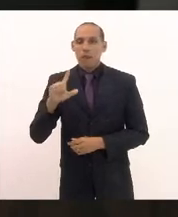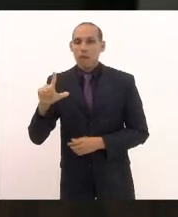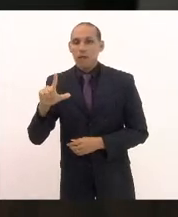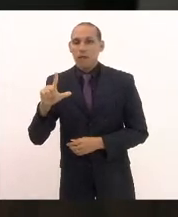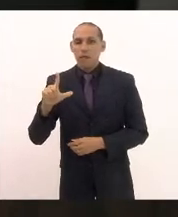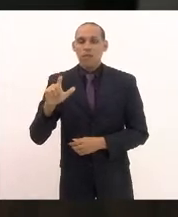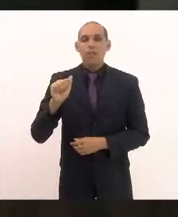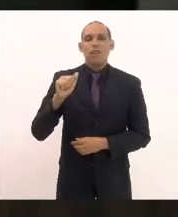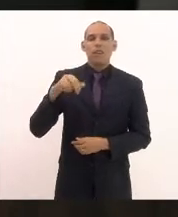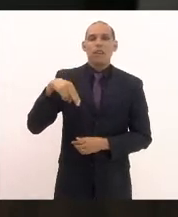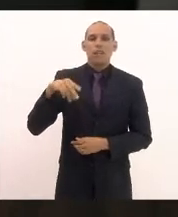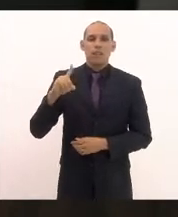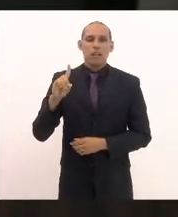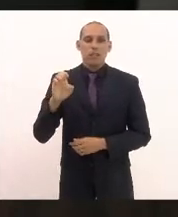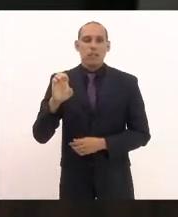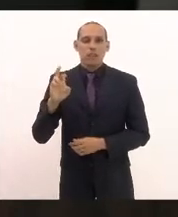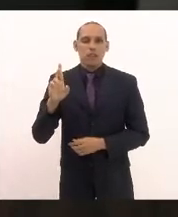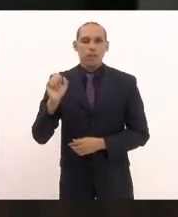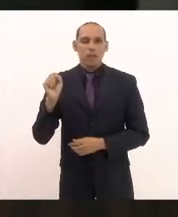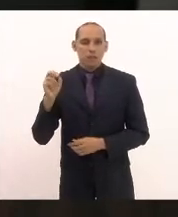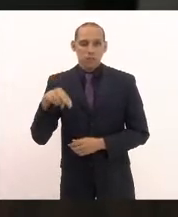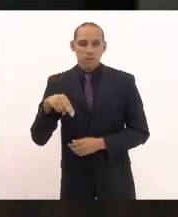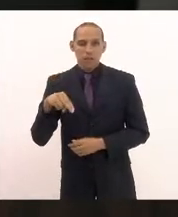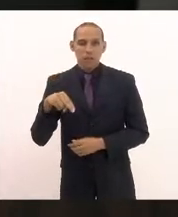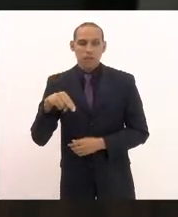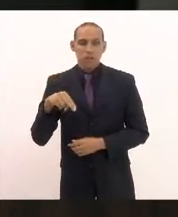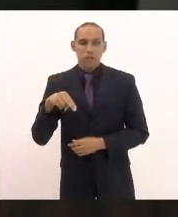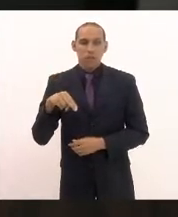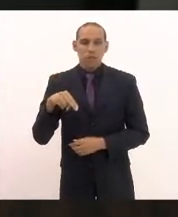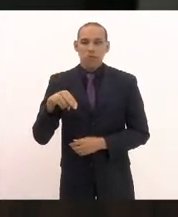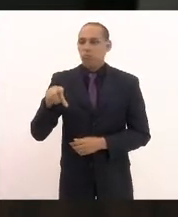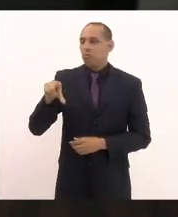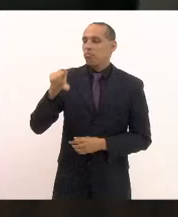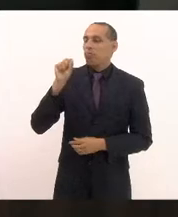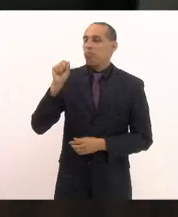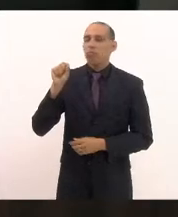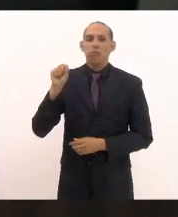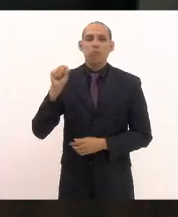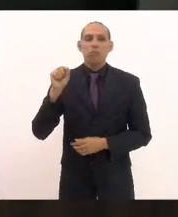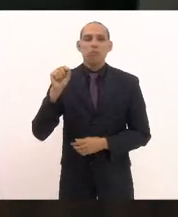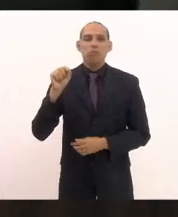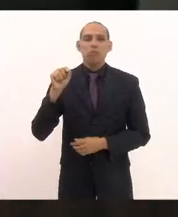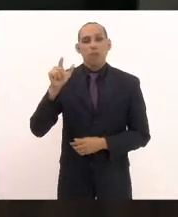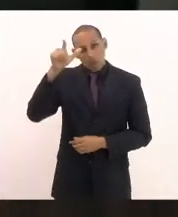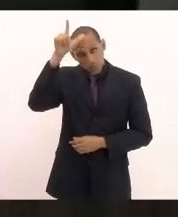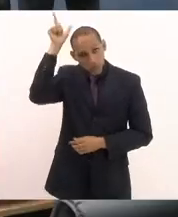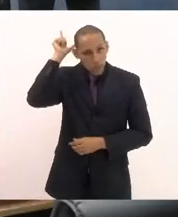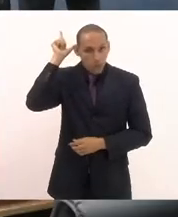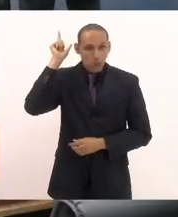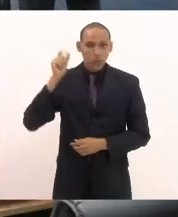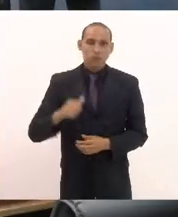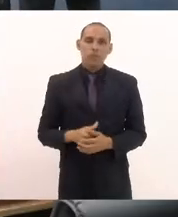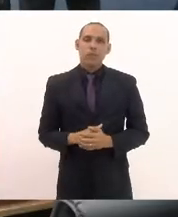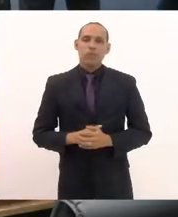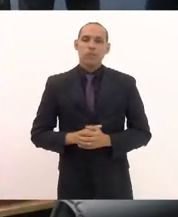Anderson Moraes. A presidência designa o deputado Luiz Paulo.